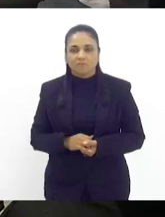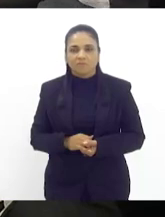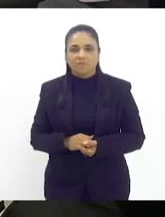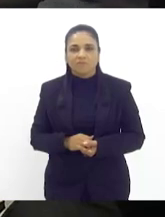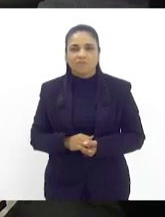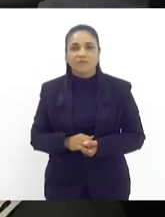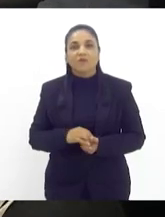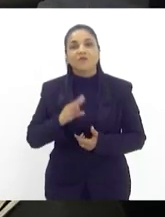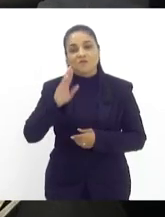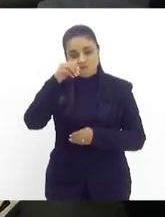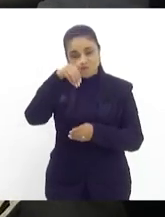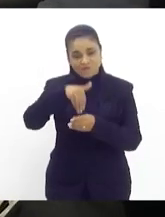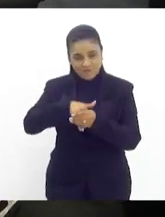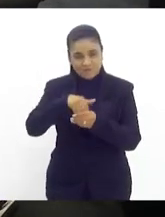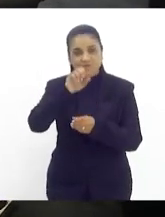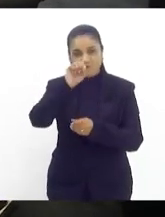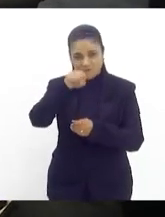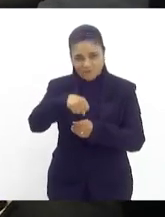Oi, voto favorável.